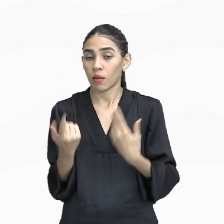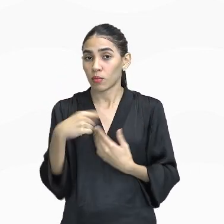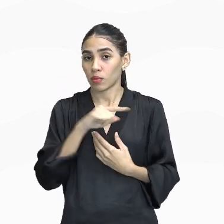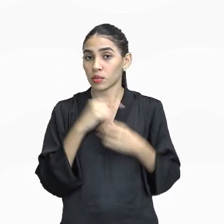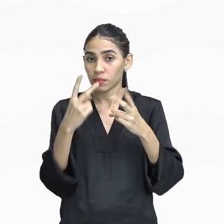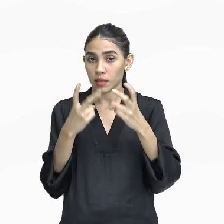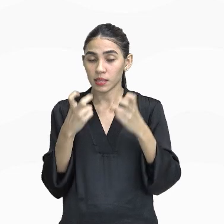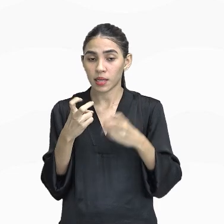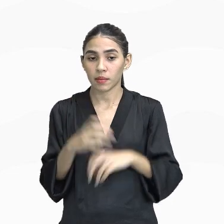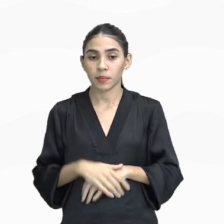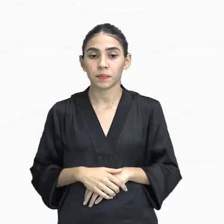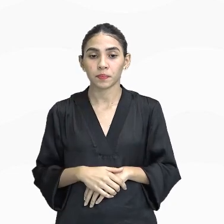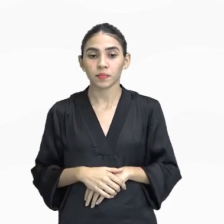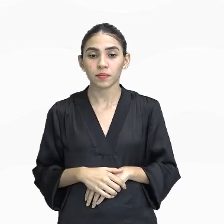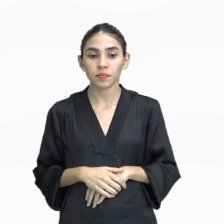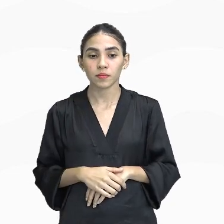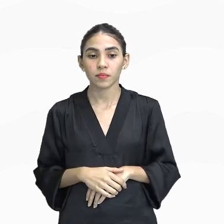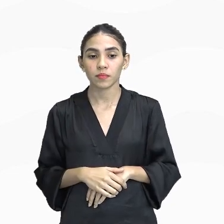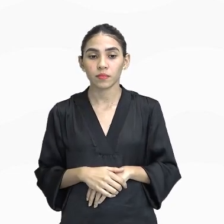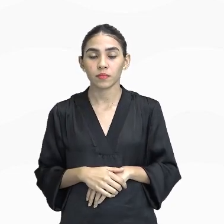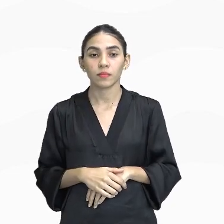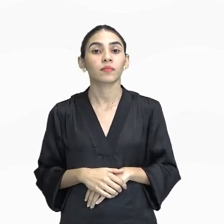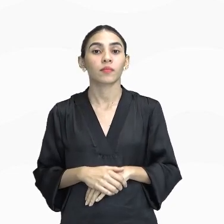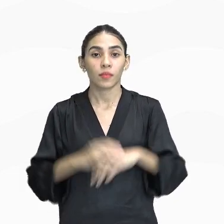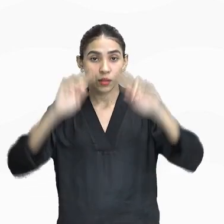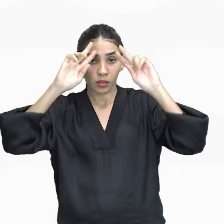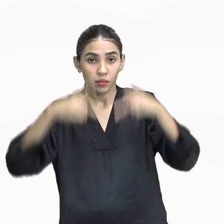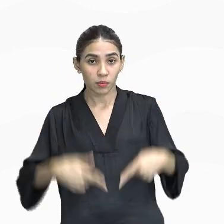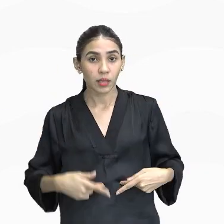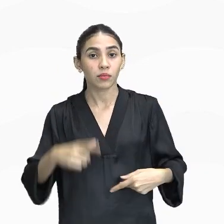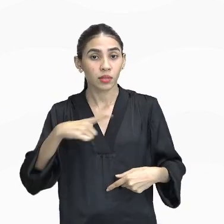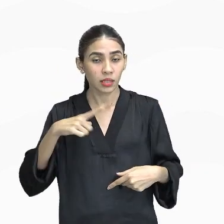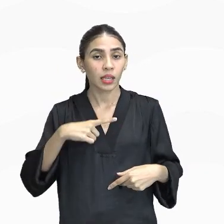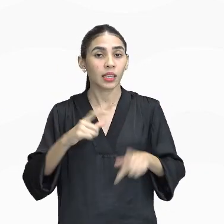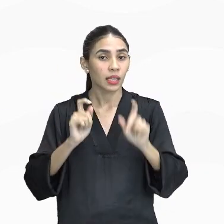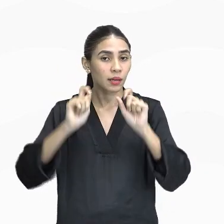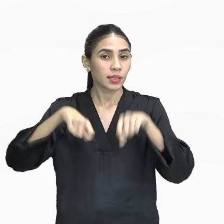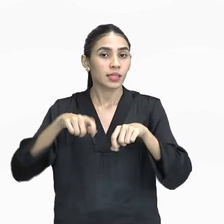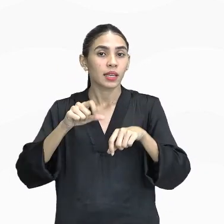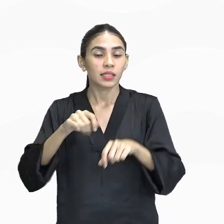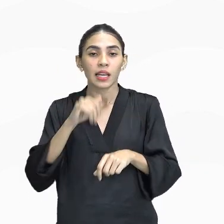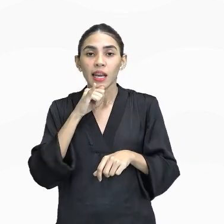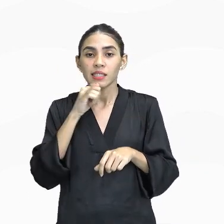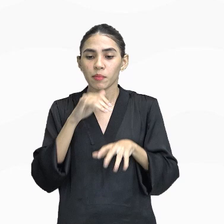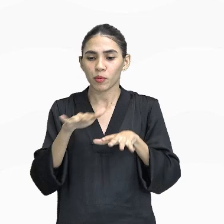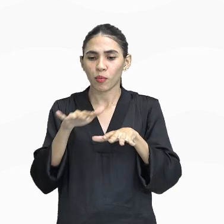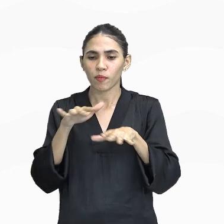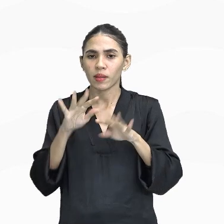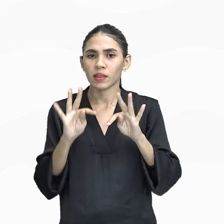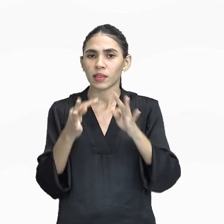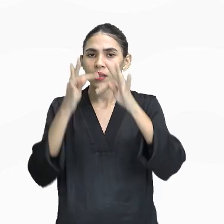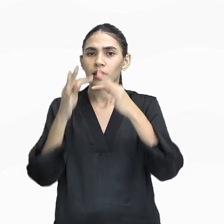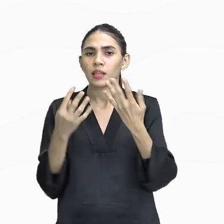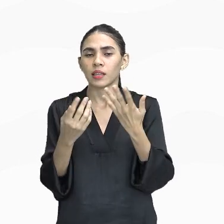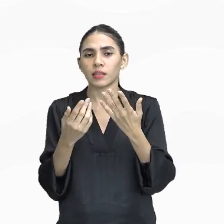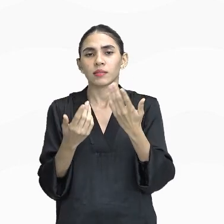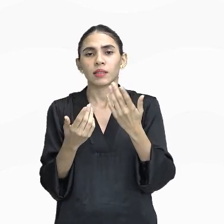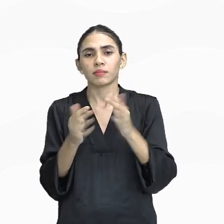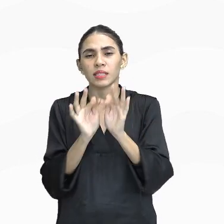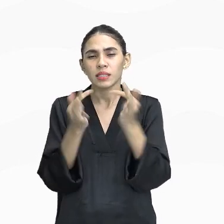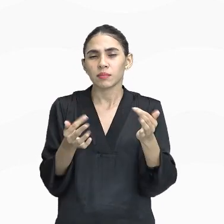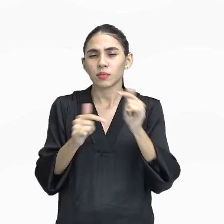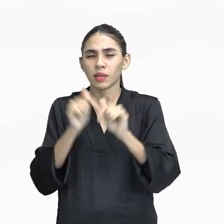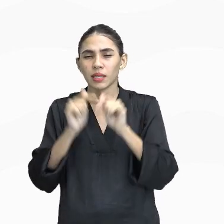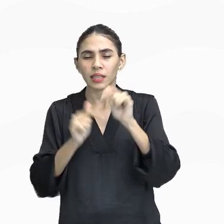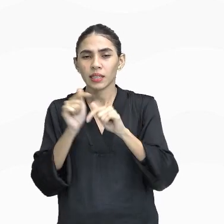ó, de acordo com esse exemplo, o ser humano ele é capaz de ser considerado como um movimento tecnológico com essas simples ferramentas, com